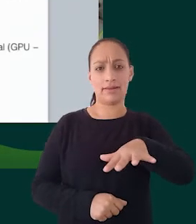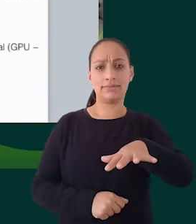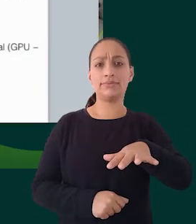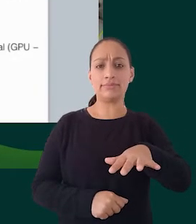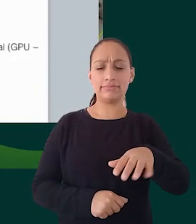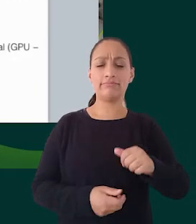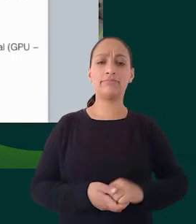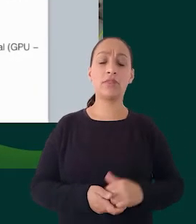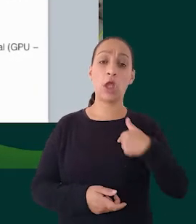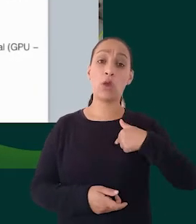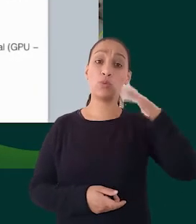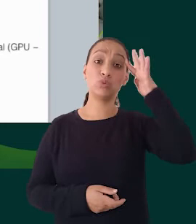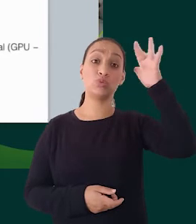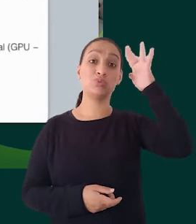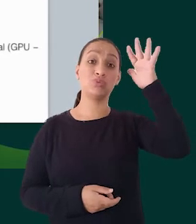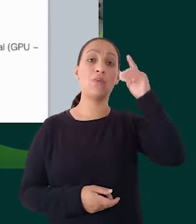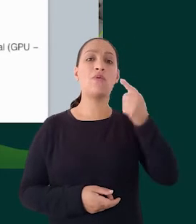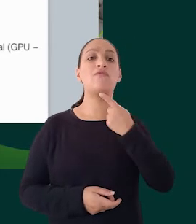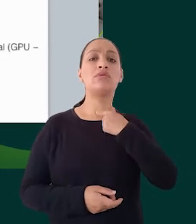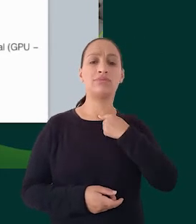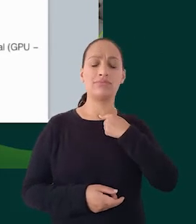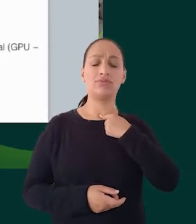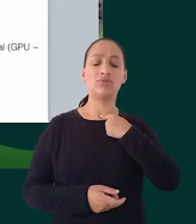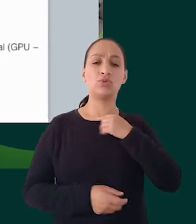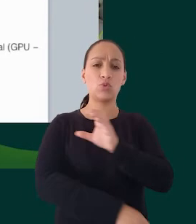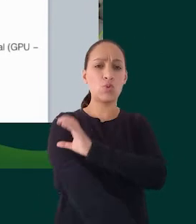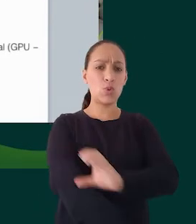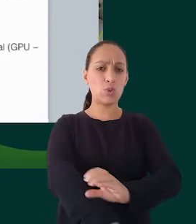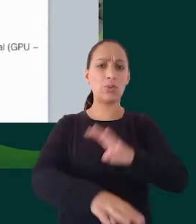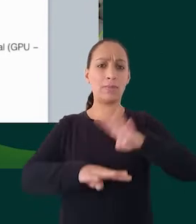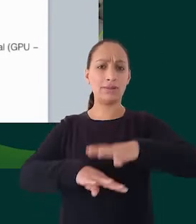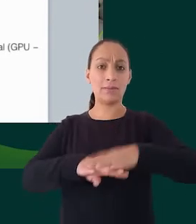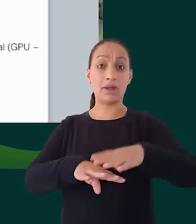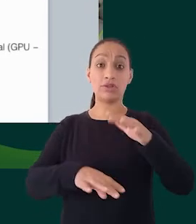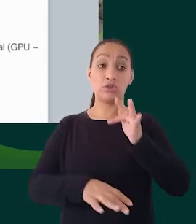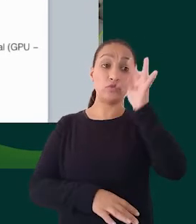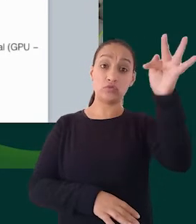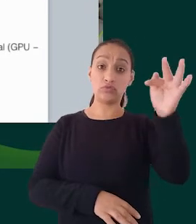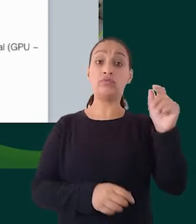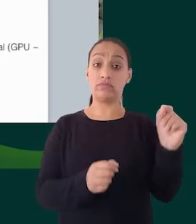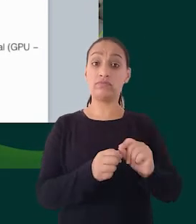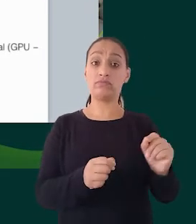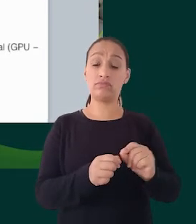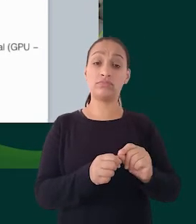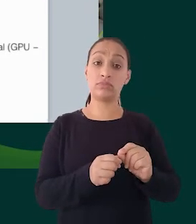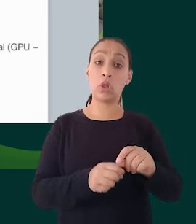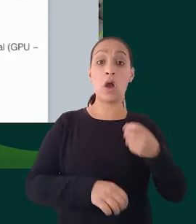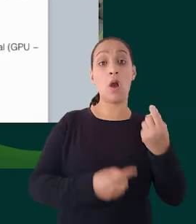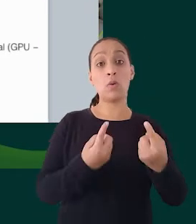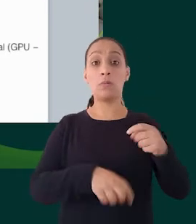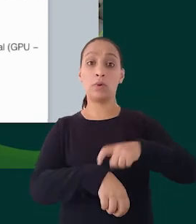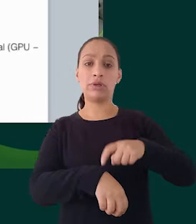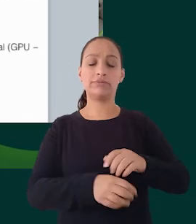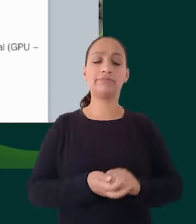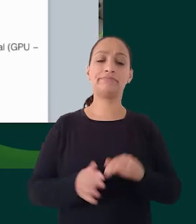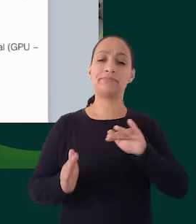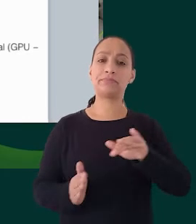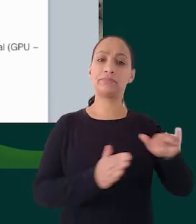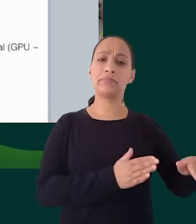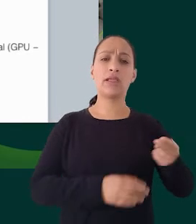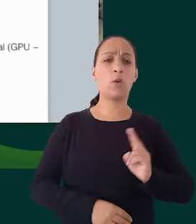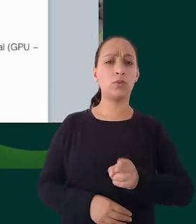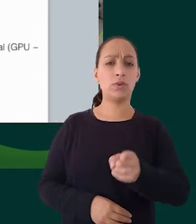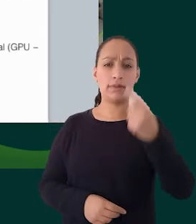Tenho o sonho ainda de fazer um curso de matemática e farei algum momento. Seguindo a ideia,